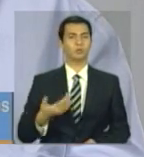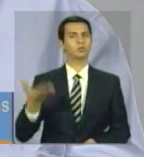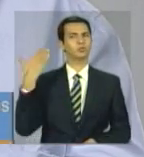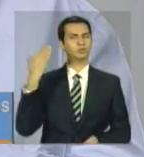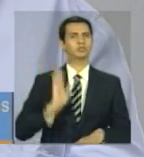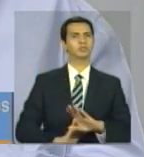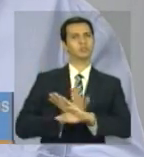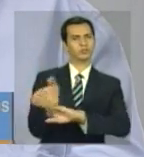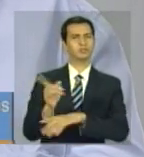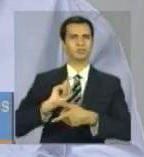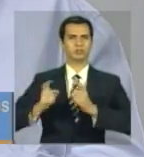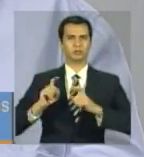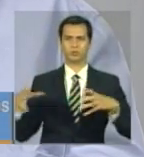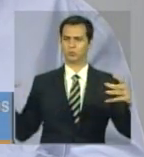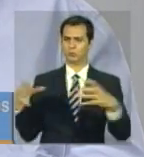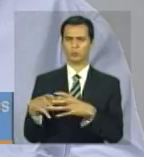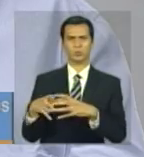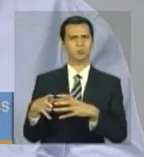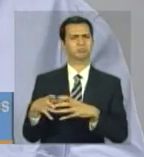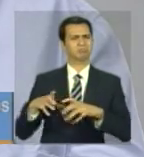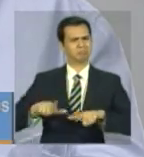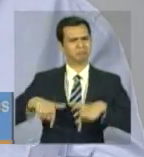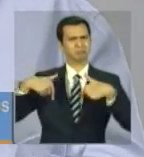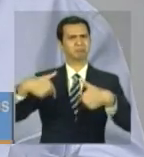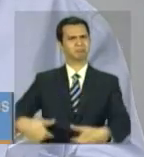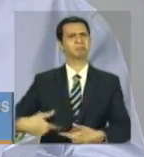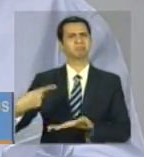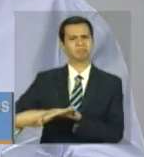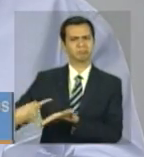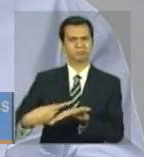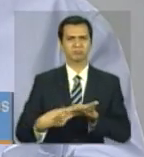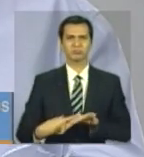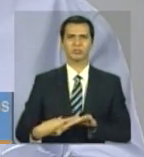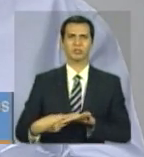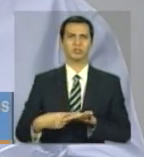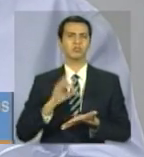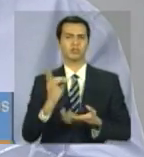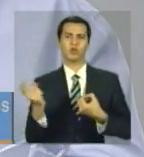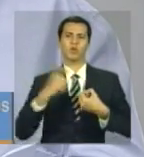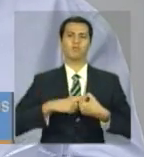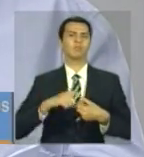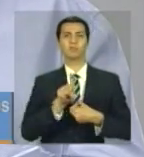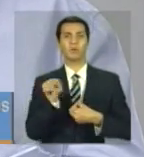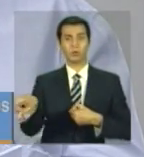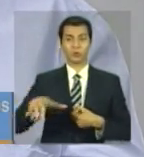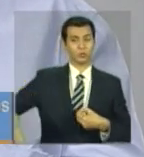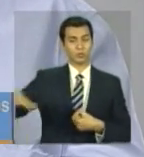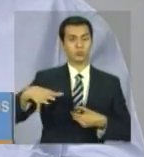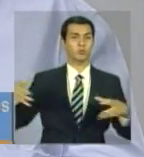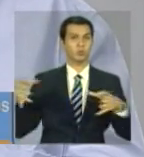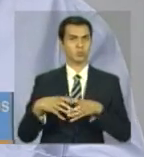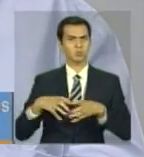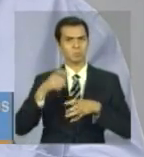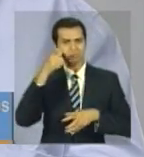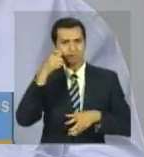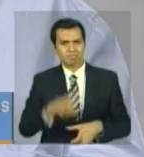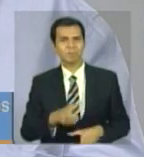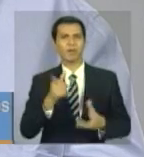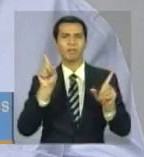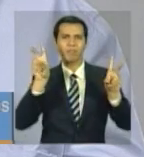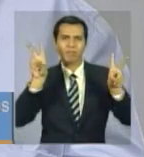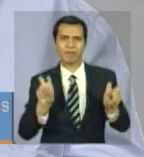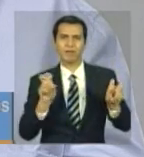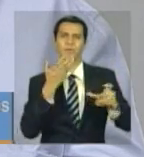reunião, é uma equipe muito comprometida com o tema, né, não é só com o convênio, é com o tema da segurança alimentar, o que é mais importante, né, nisso